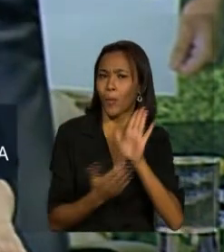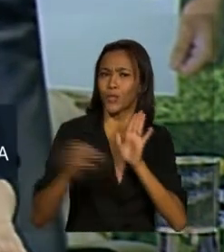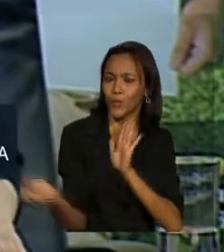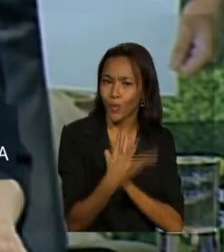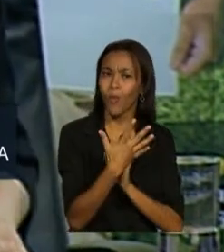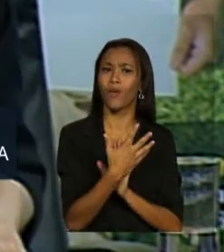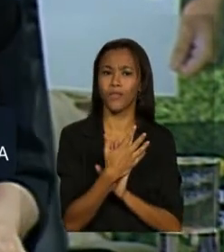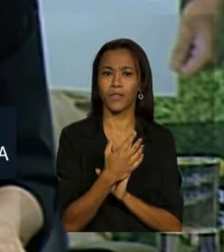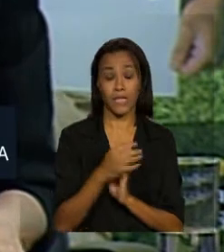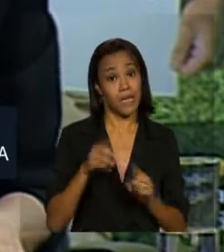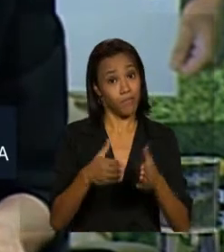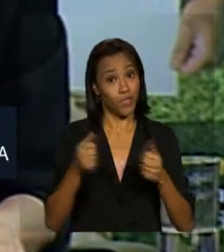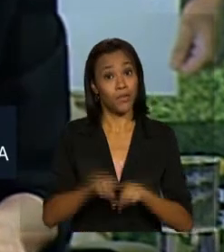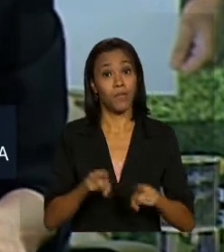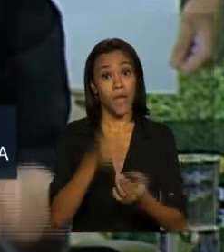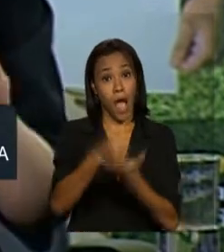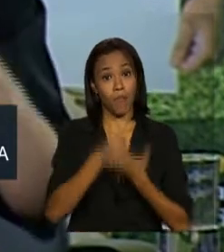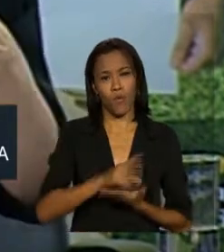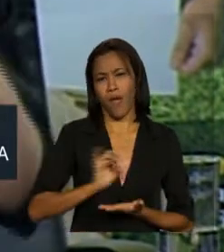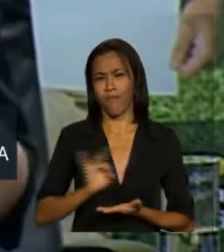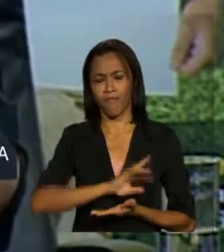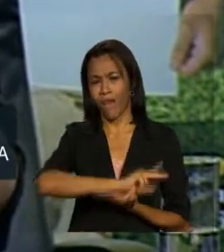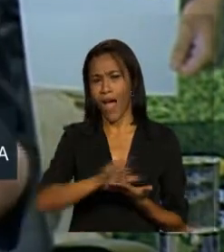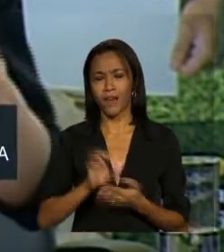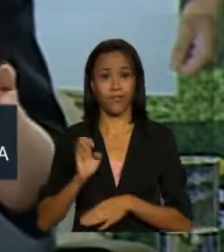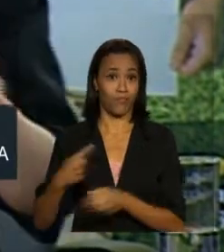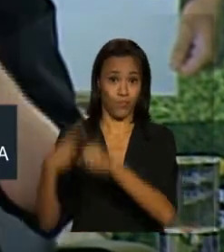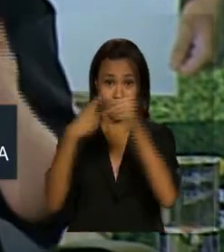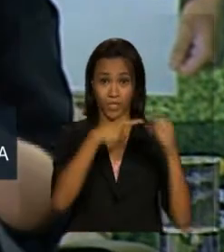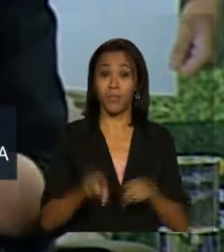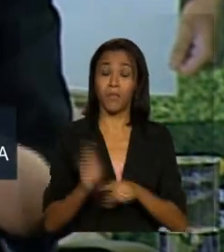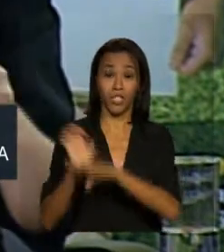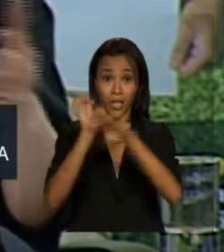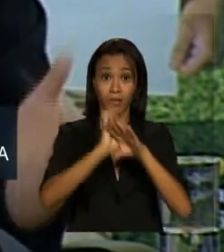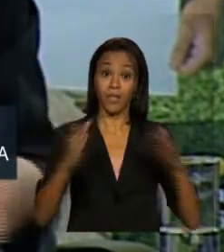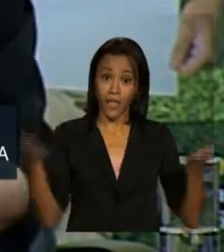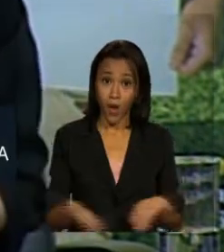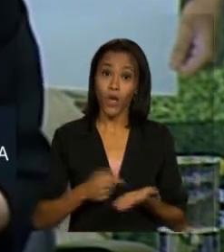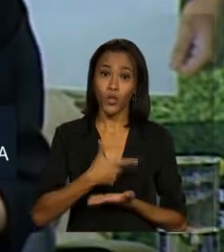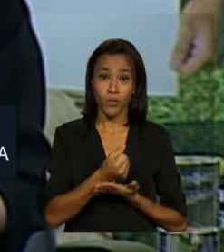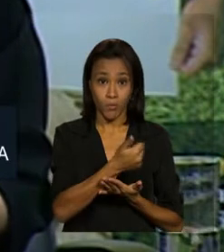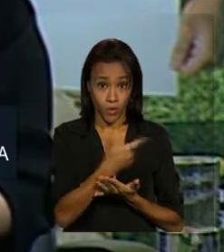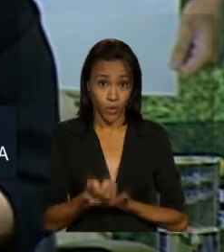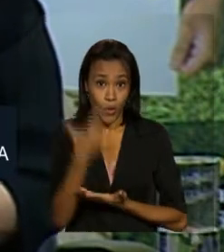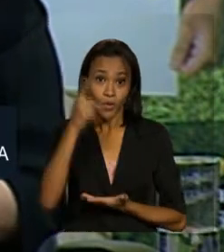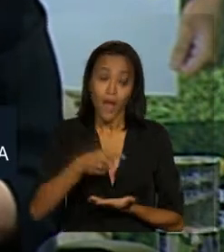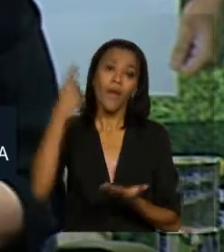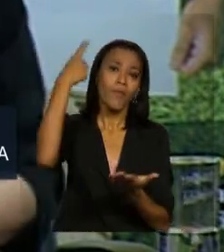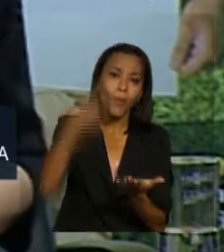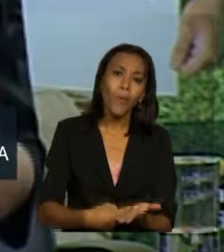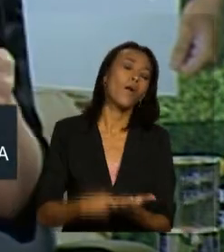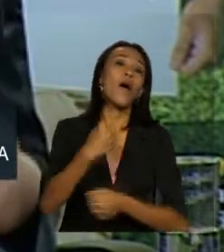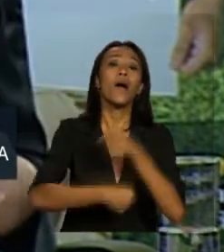também compromisso dos estados e municípios, e este ano de 2012 é o ano de pactuação com essas esferas de governo.